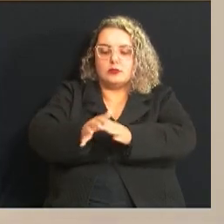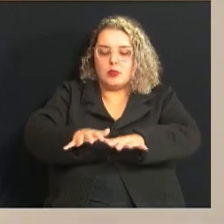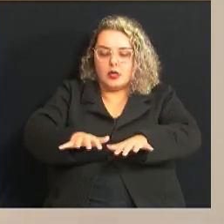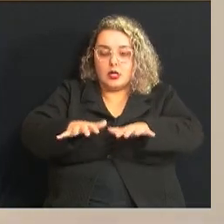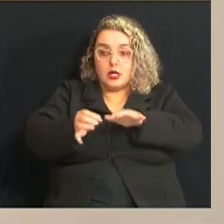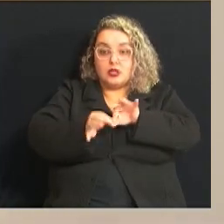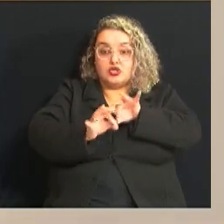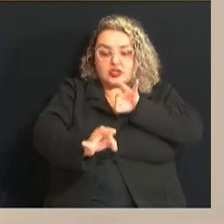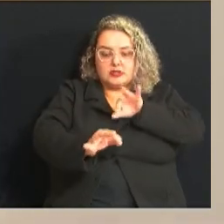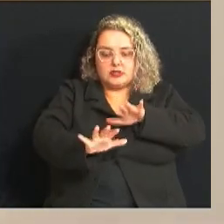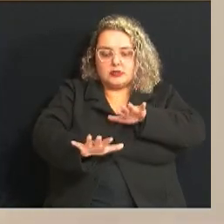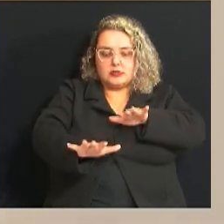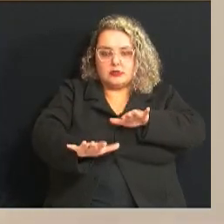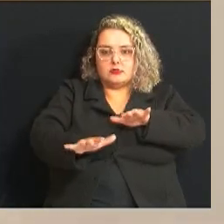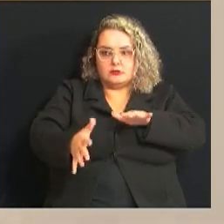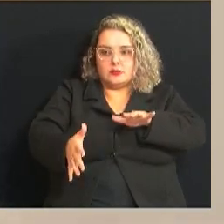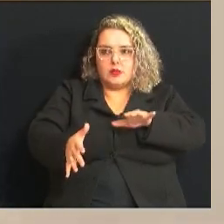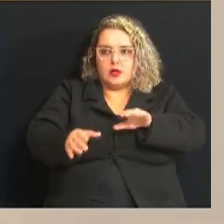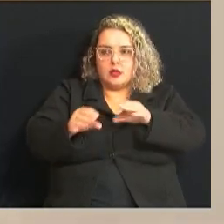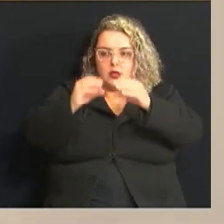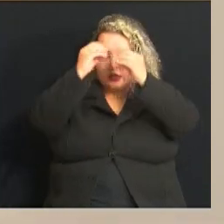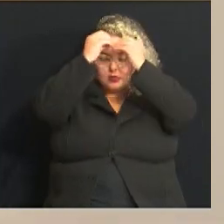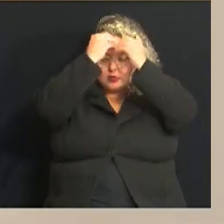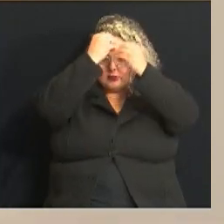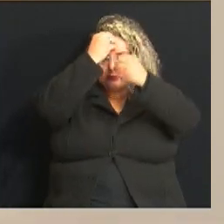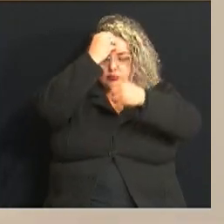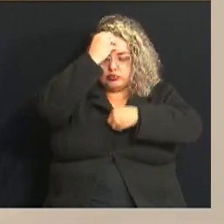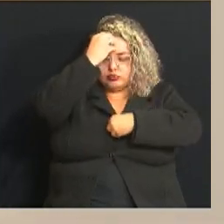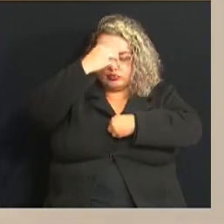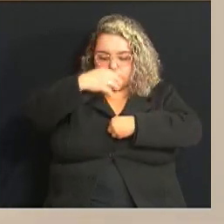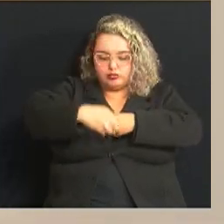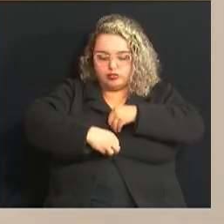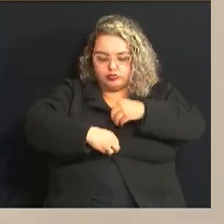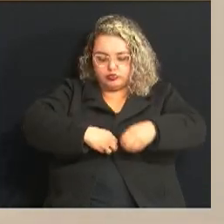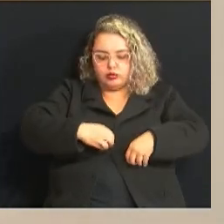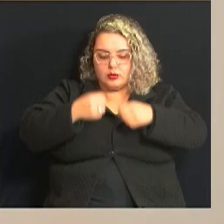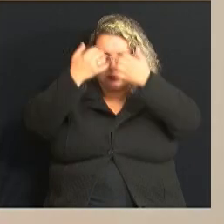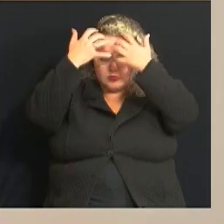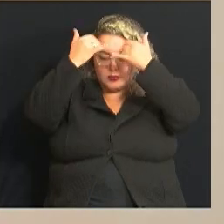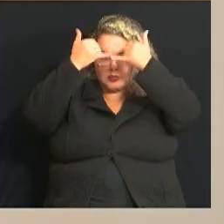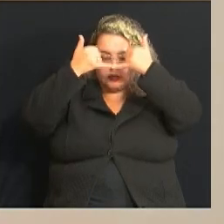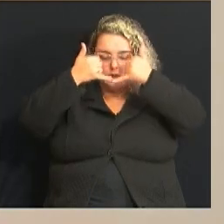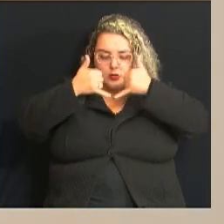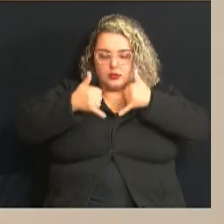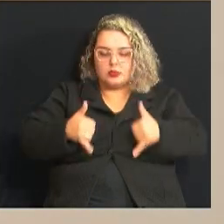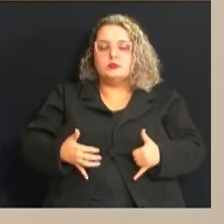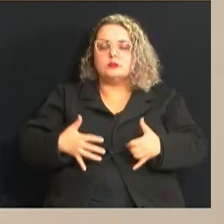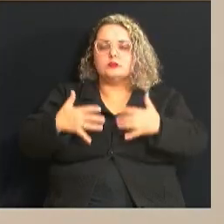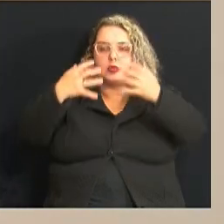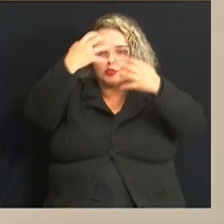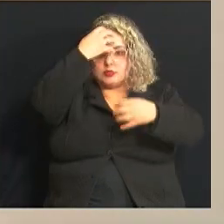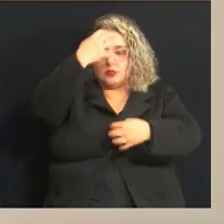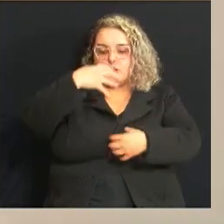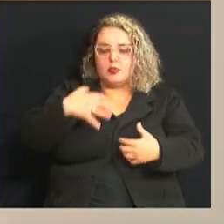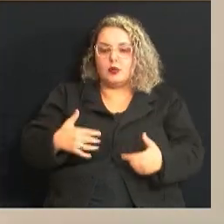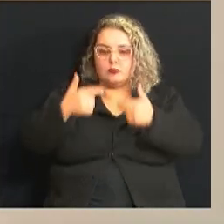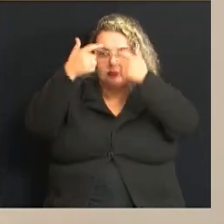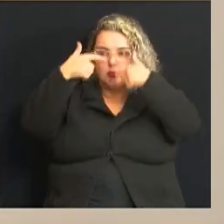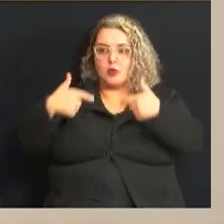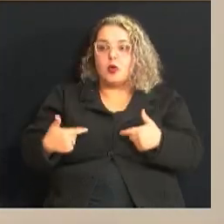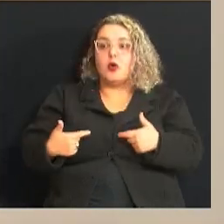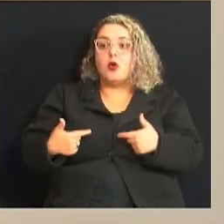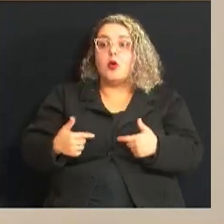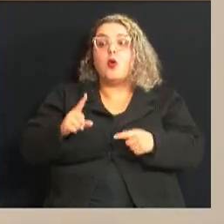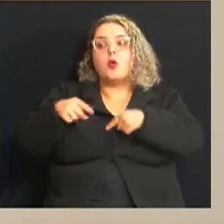mentalizo os chakras, as posições e vou intencionando essa energia nesses locais. Outros animais gostam, só